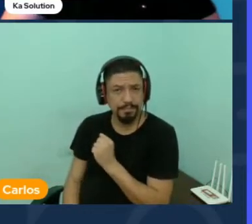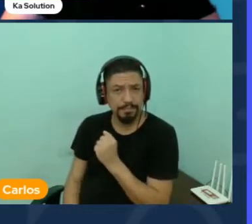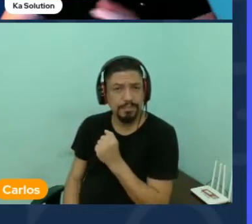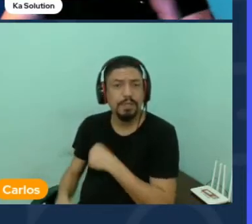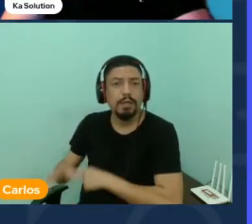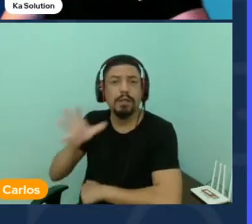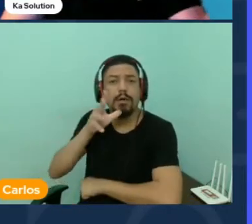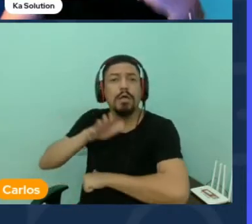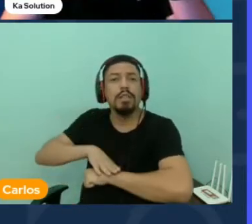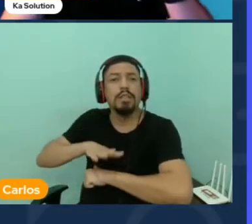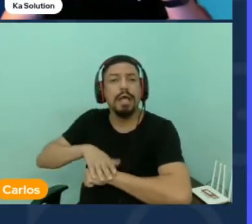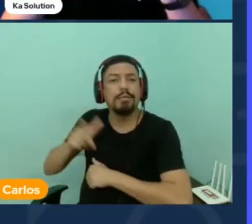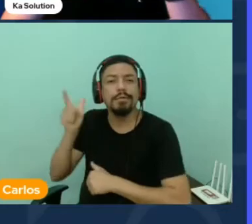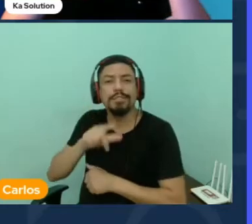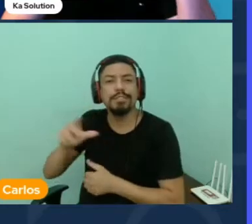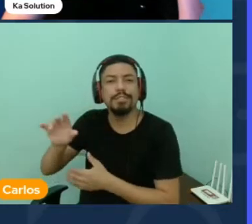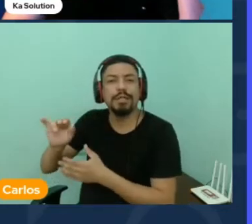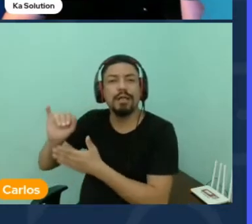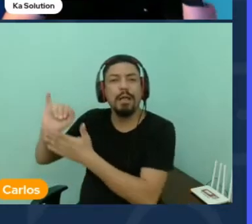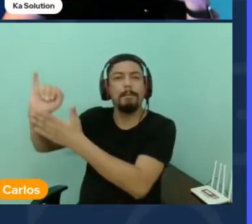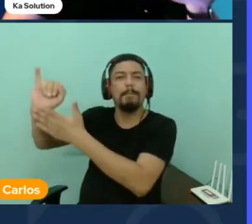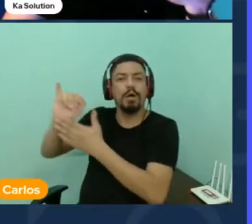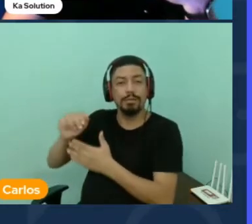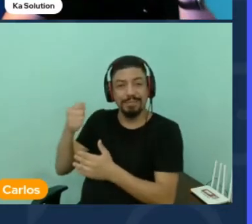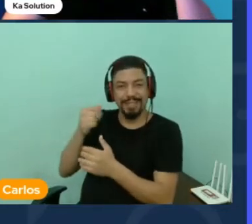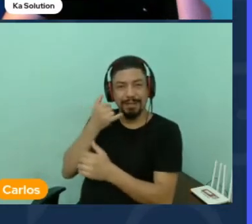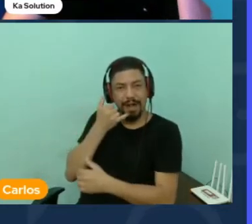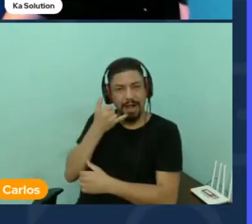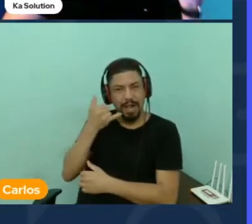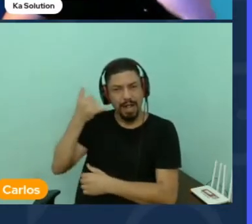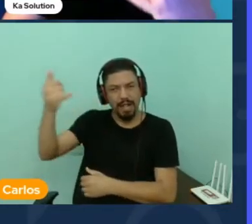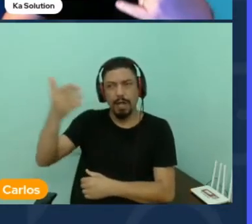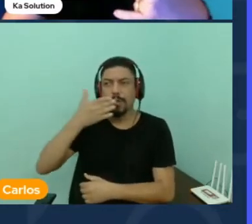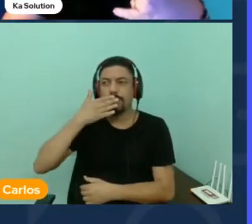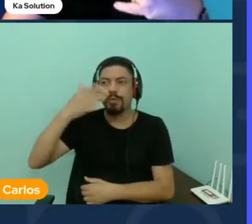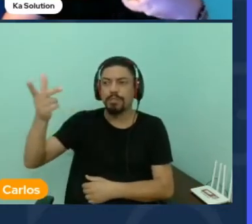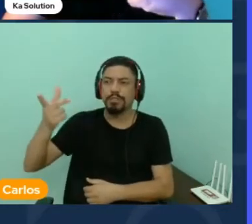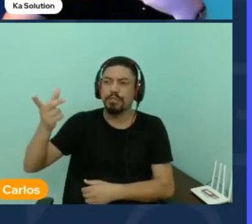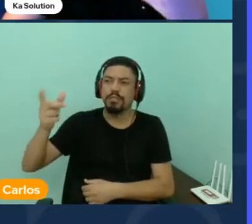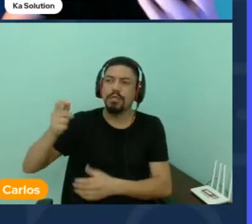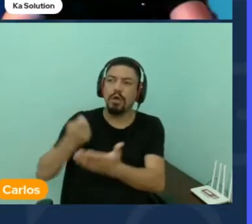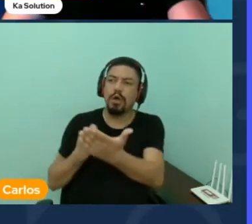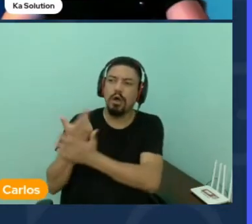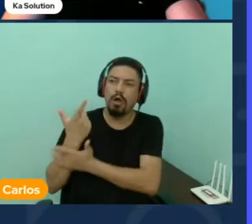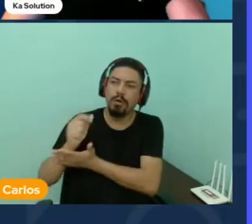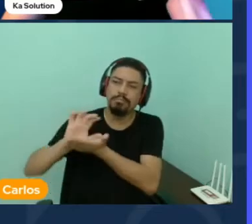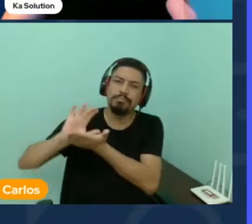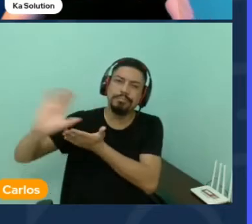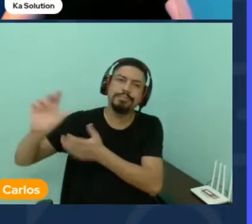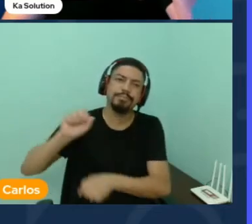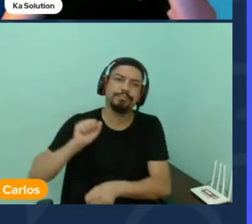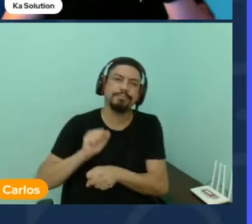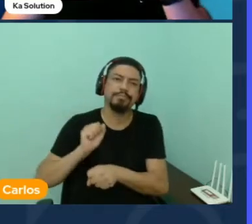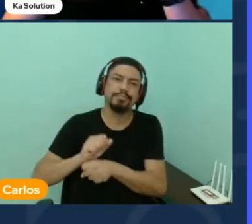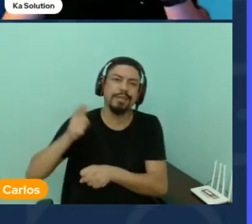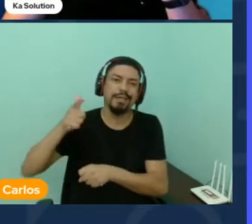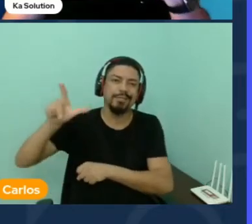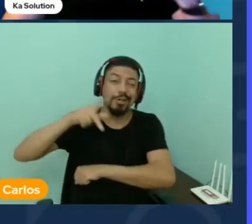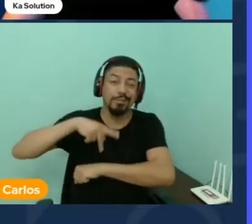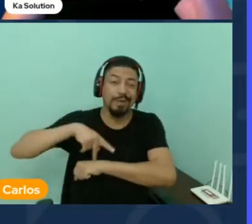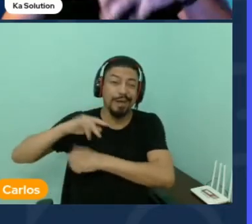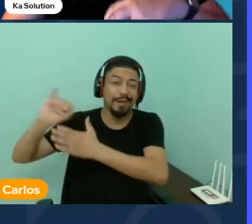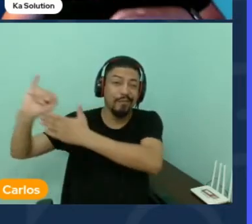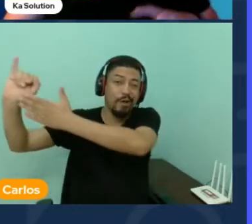vai levar para o servidor chegar? Você tem que ligar para o fabricante, fazer a encomenda. Esses servidores geralmente vêm de